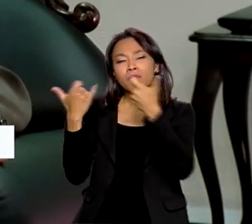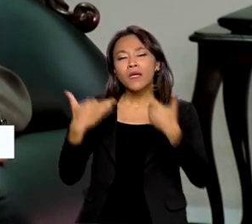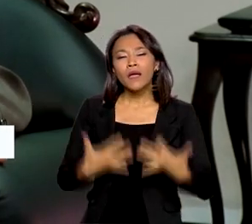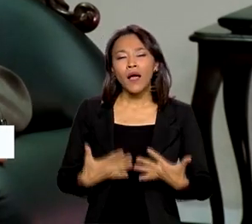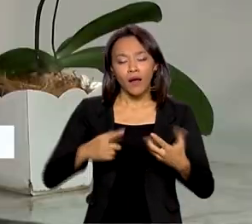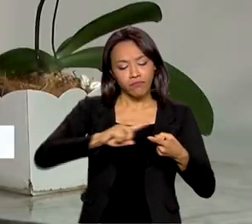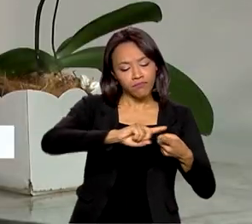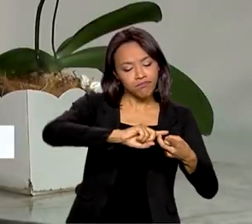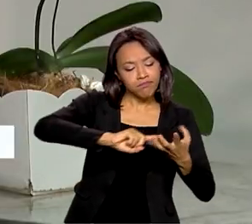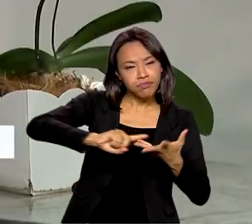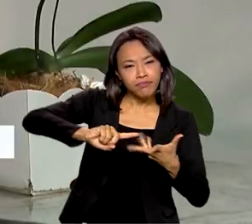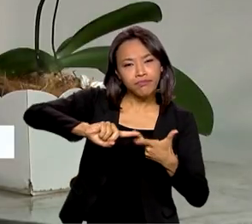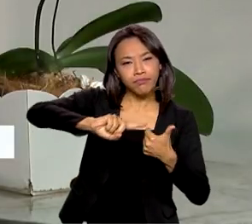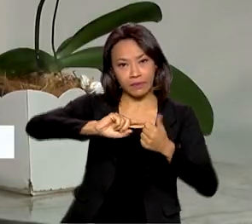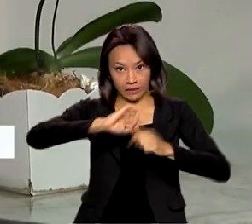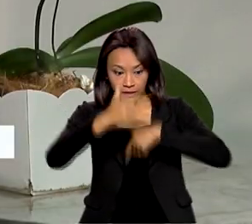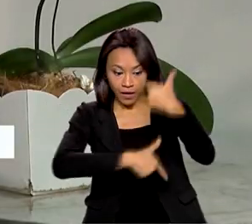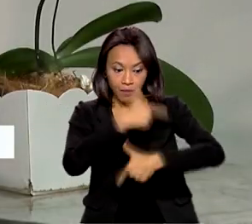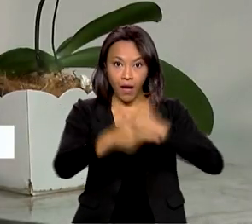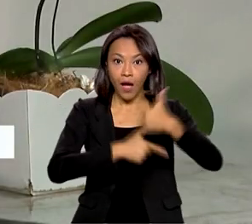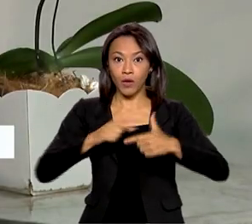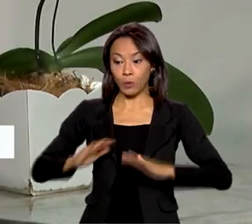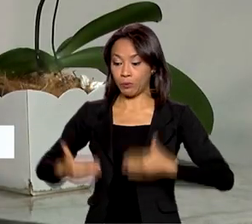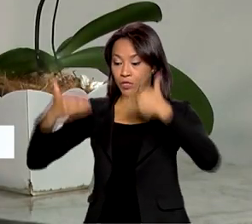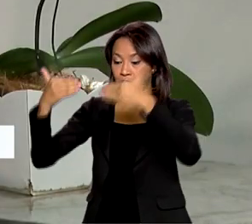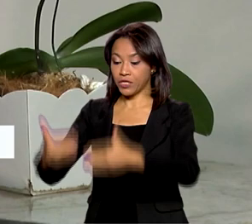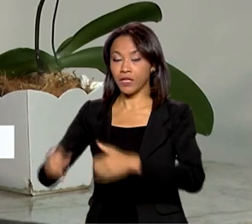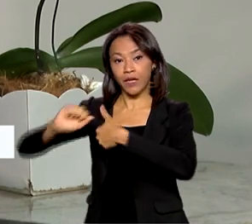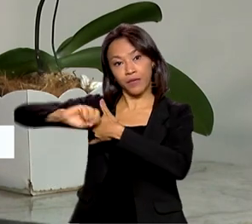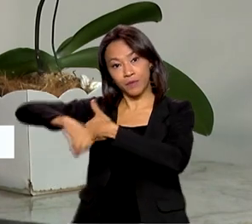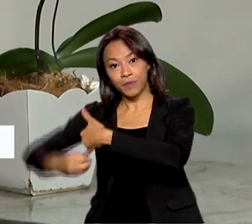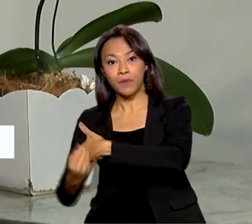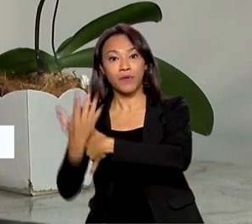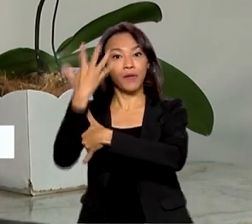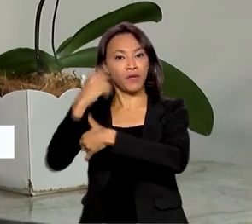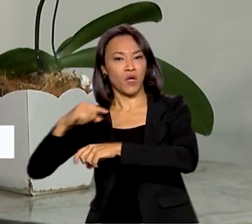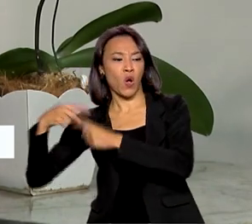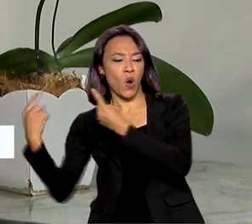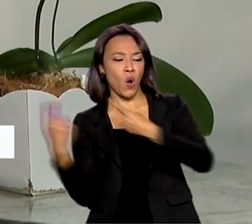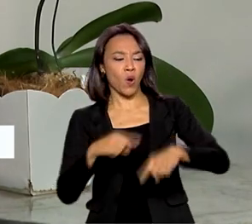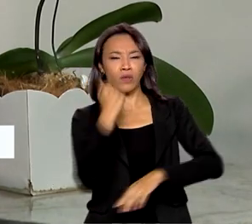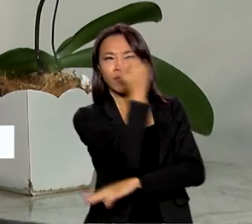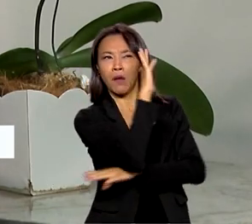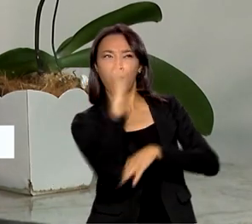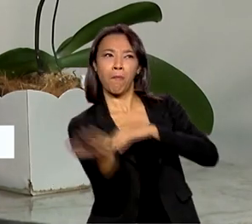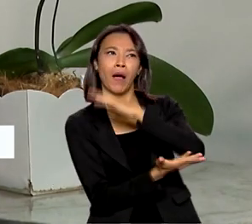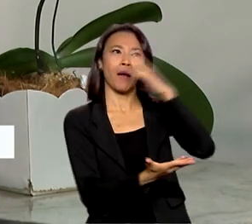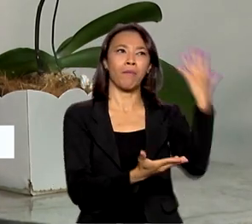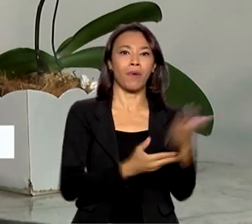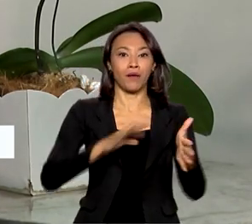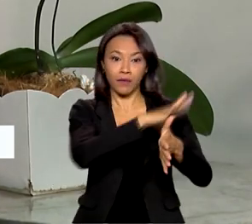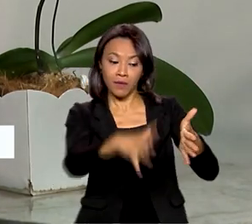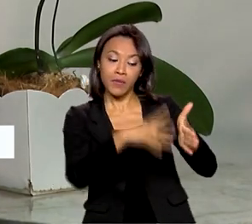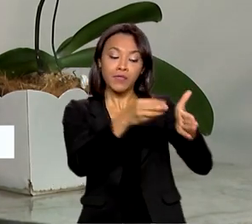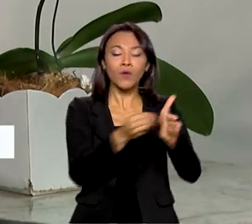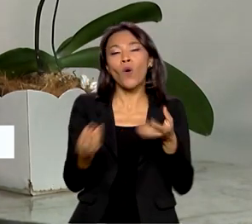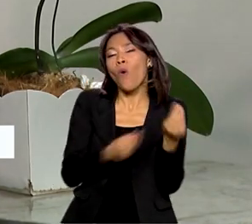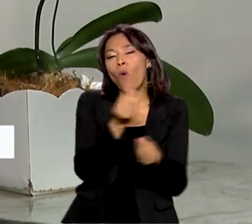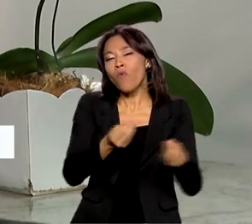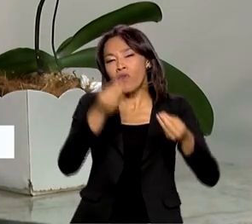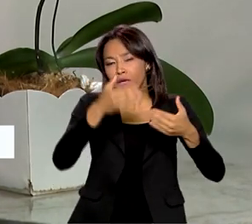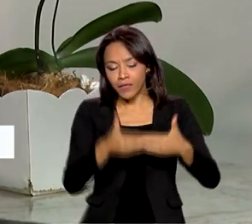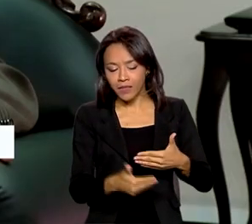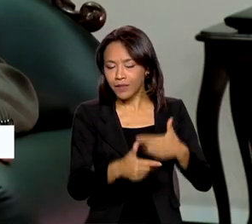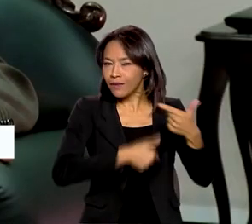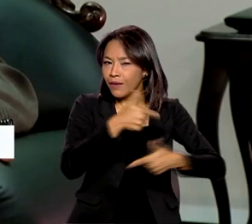conjuntas que foram feitas com o Ministério do meio ambiente no combate ao desmatamento na Amazônia quanto um pouquinho pra gente como que foi esse trabalho